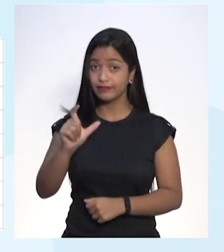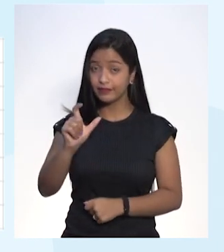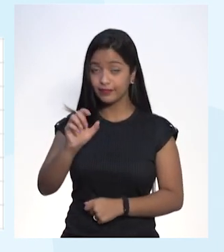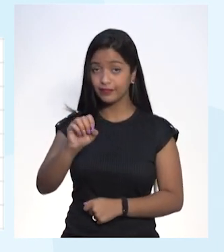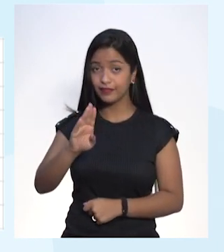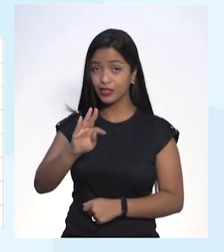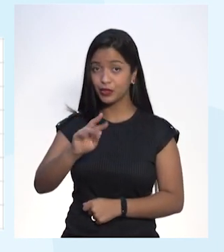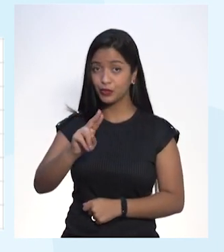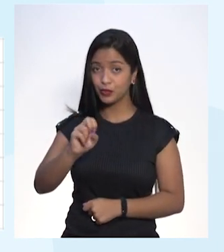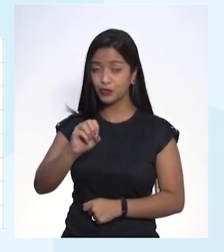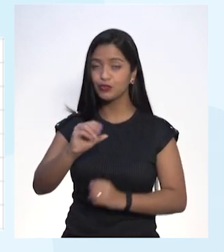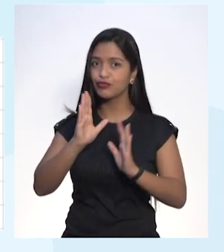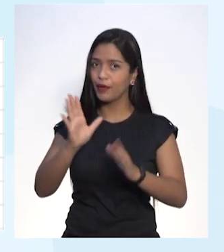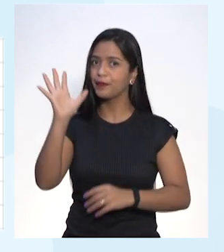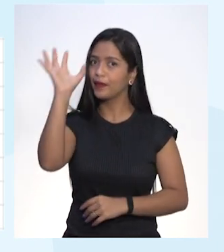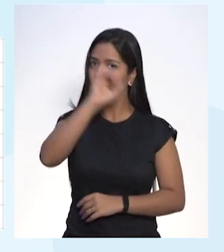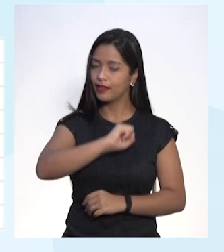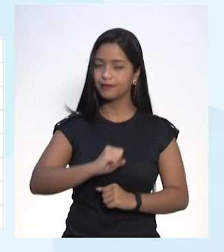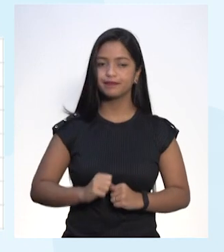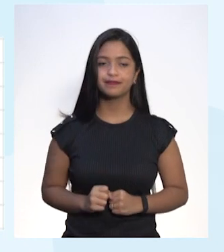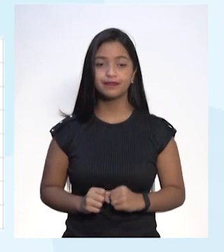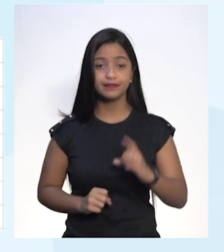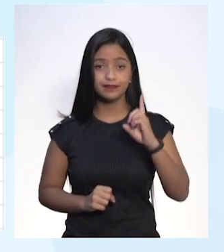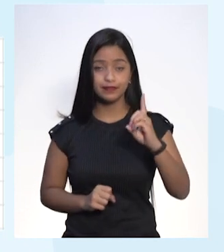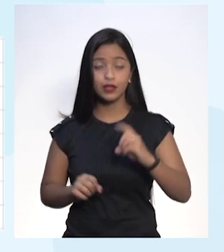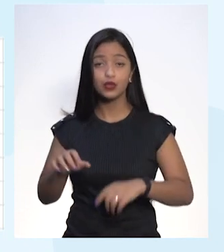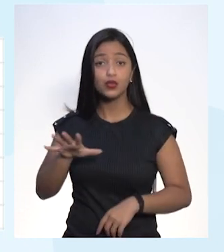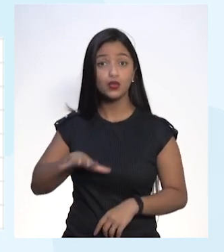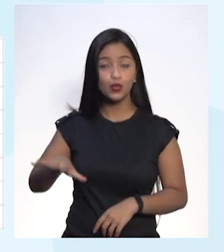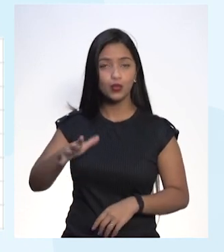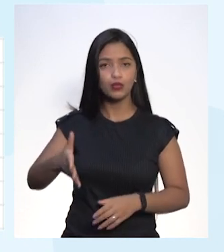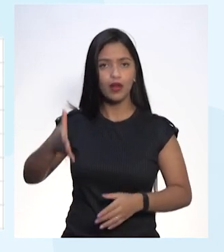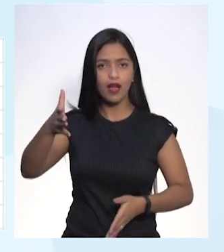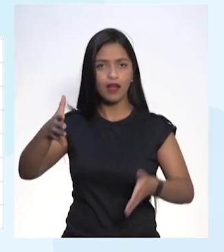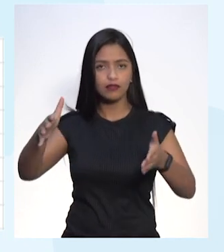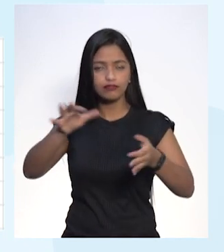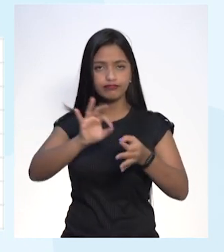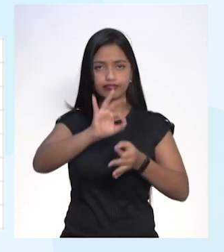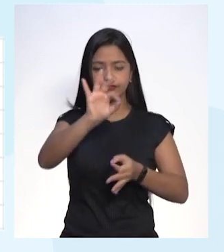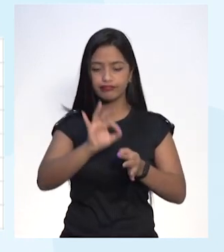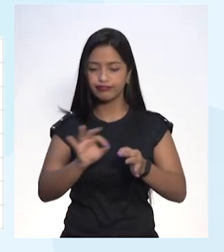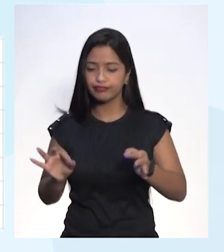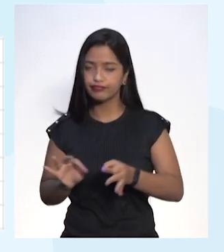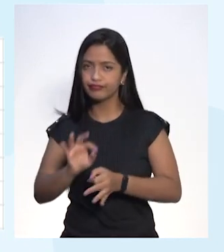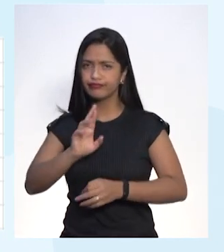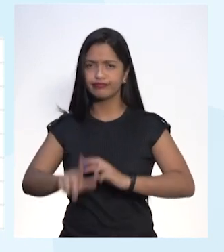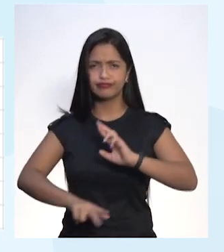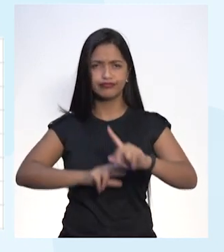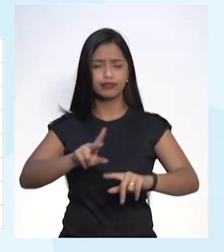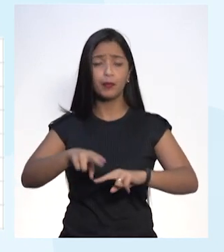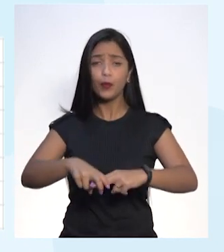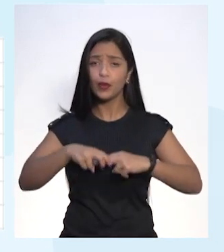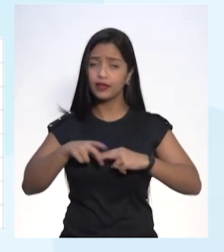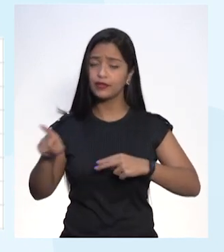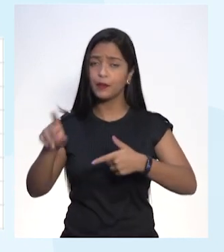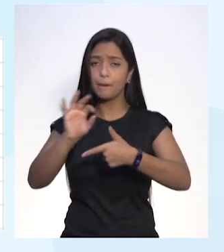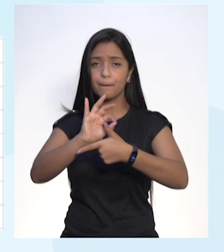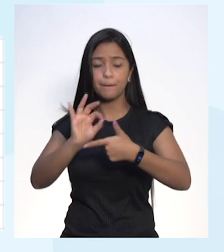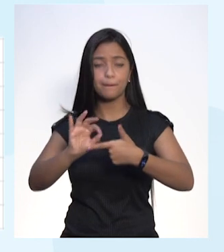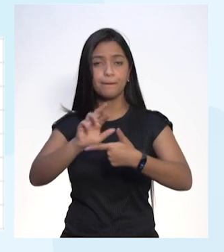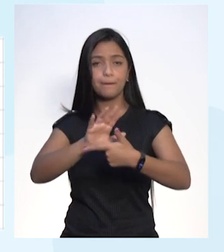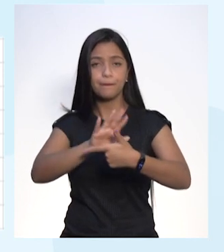de propósito mesmo. Todos os lados têm medidas diferentes, por isso a figura não é um polígono. Uma